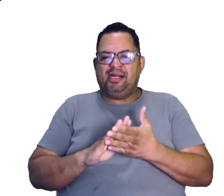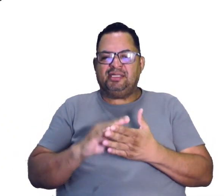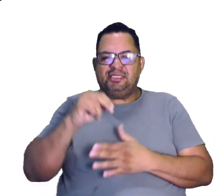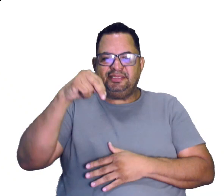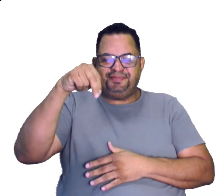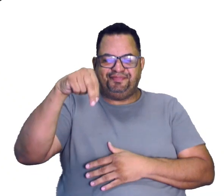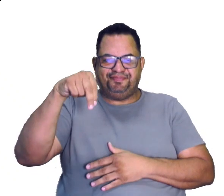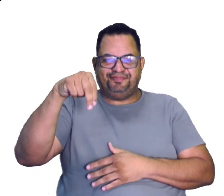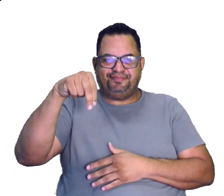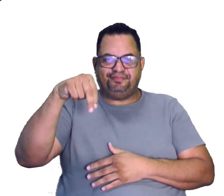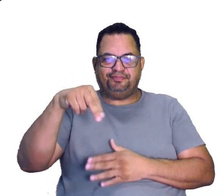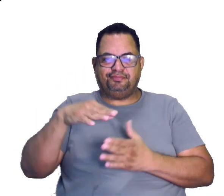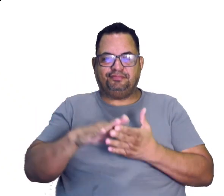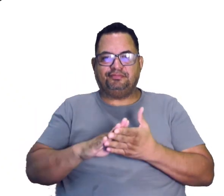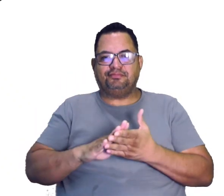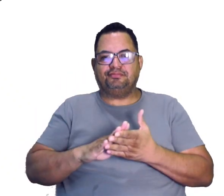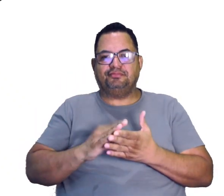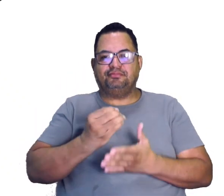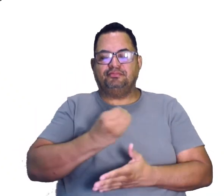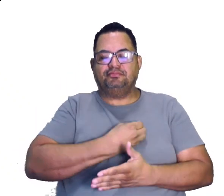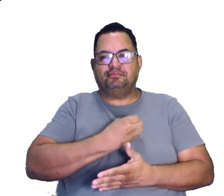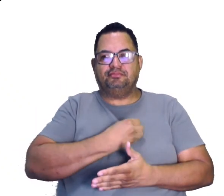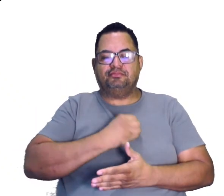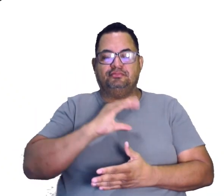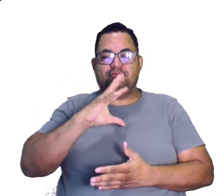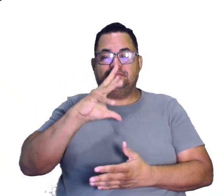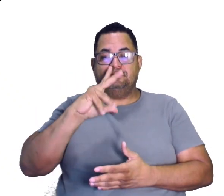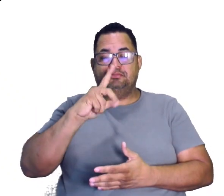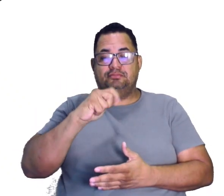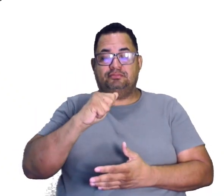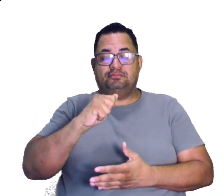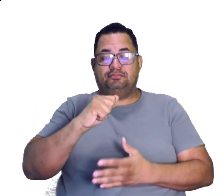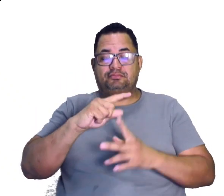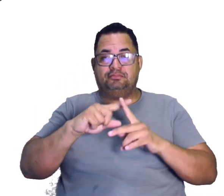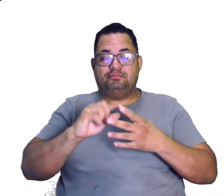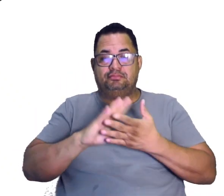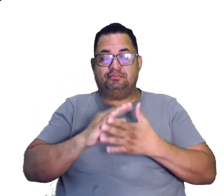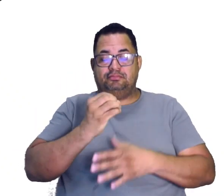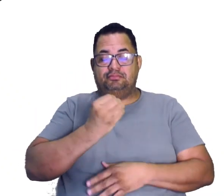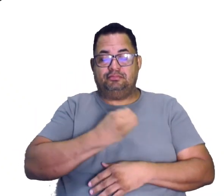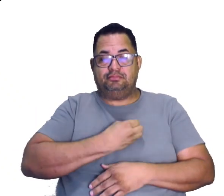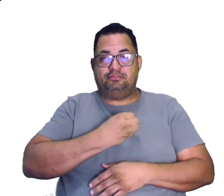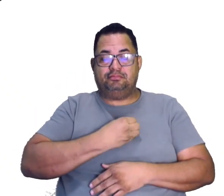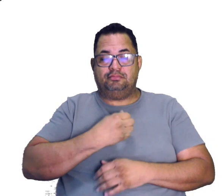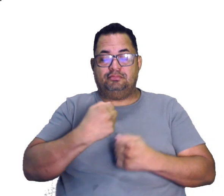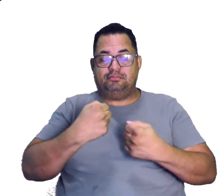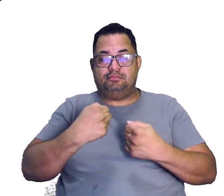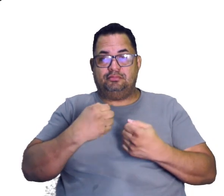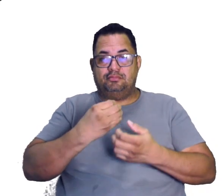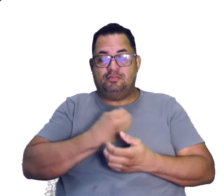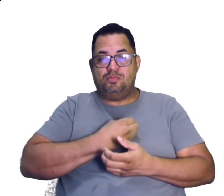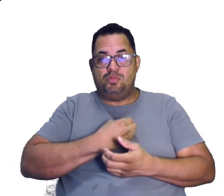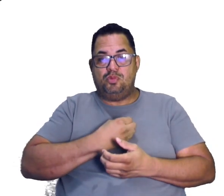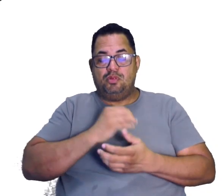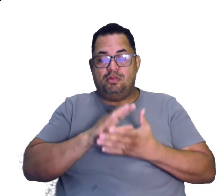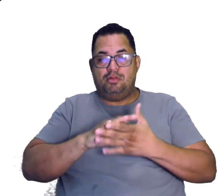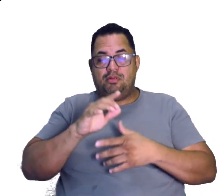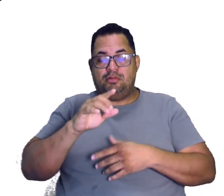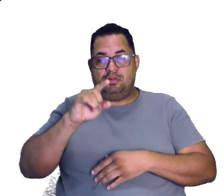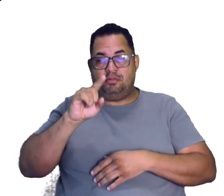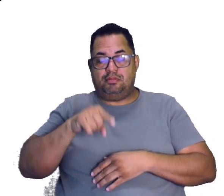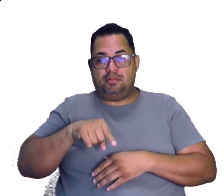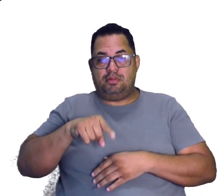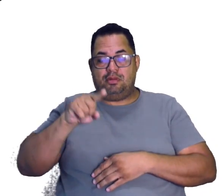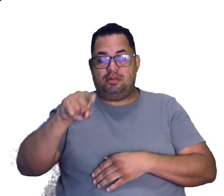n ele é um número inteiro. Só que o n ele pode ter variações, ele pode ser positivo ou